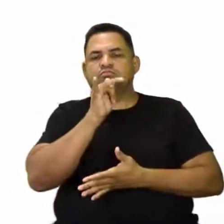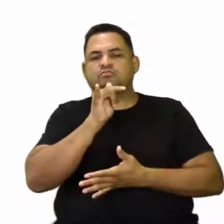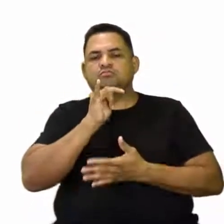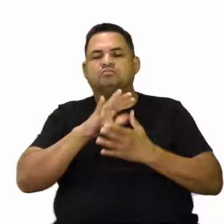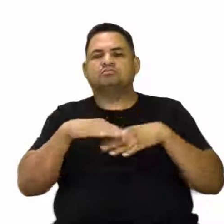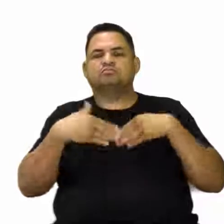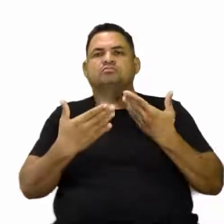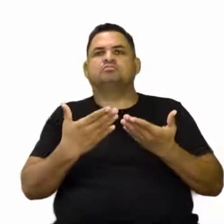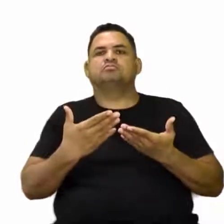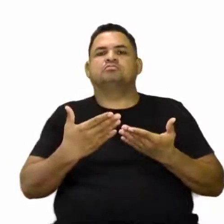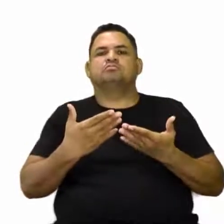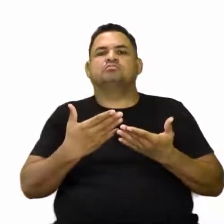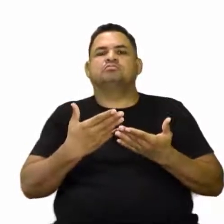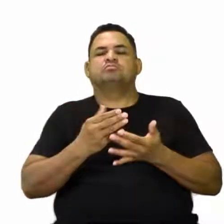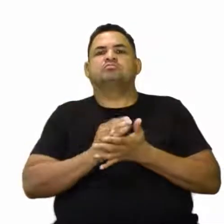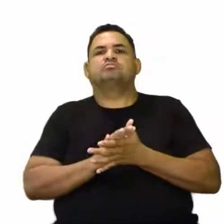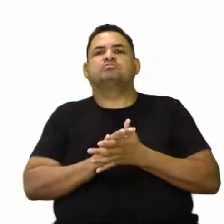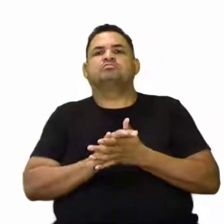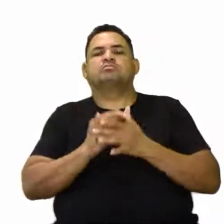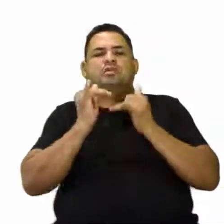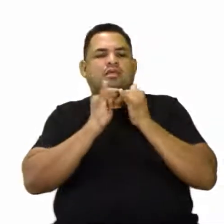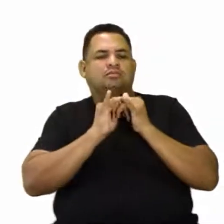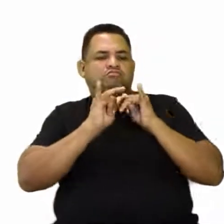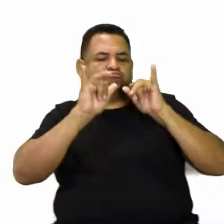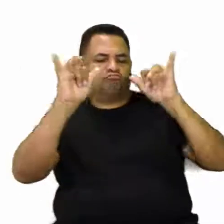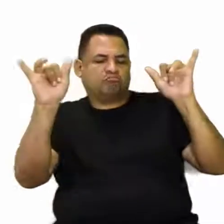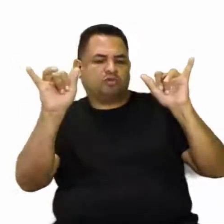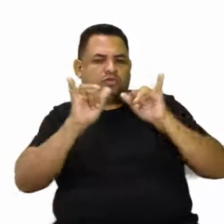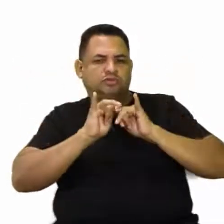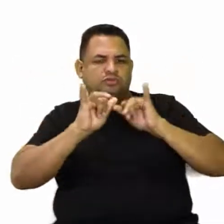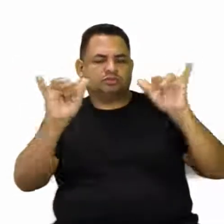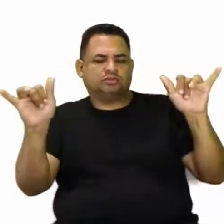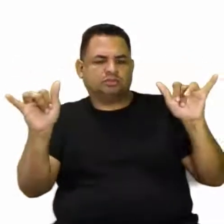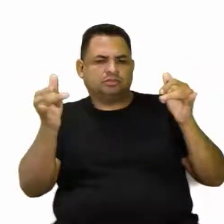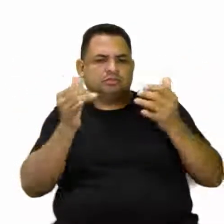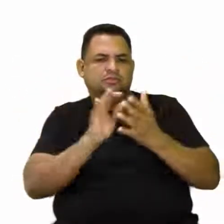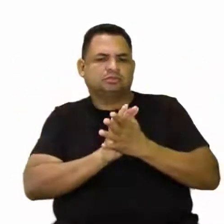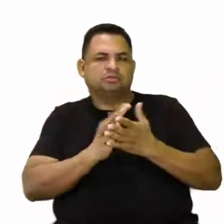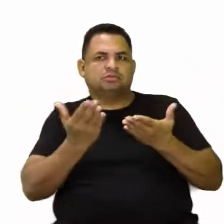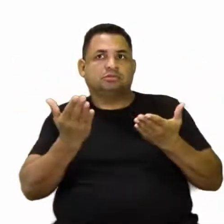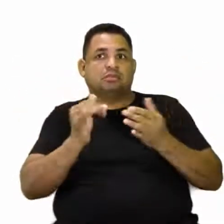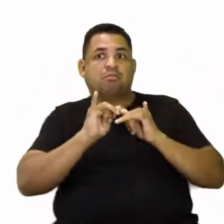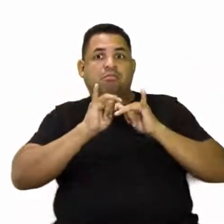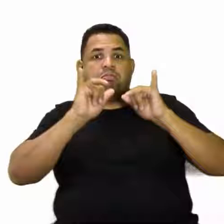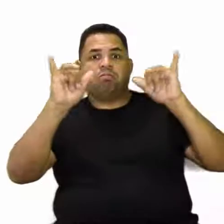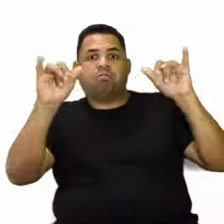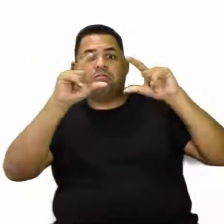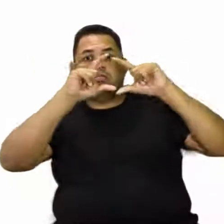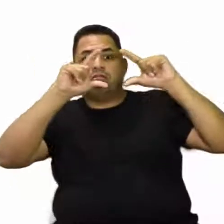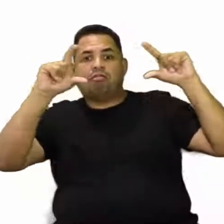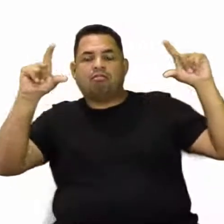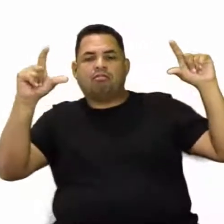quando a gente vê em notícias sensacionalistas, às vezes, geralmente,